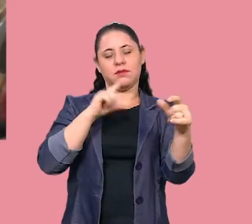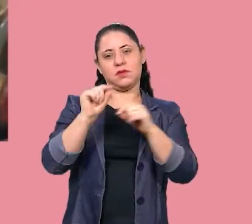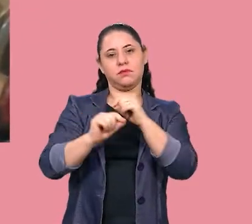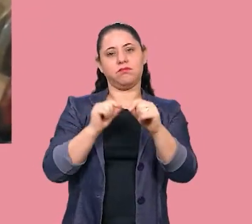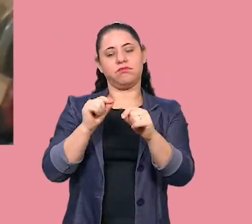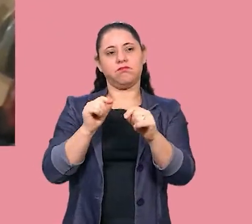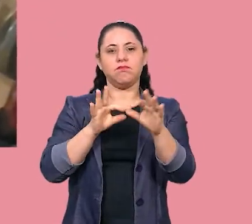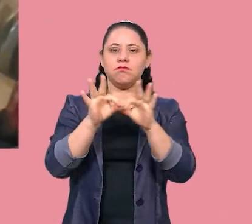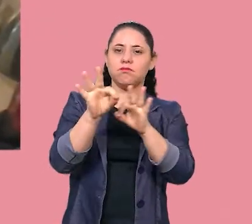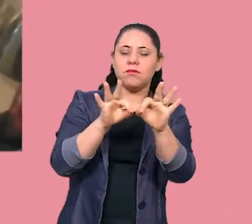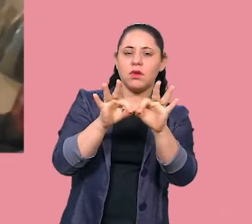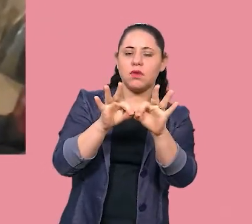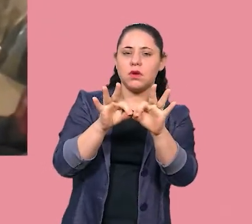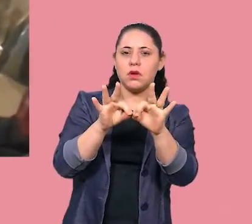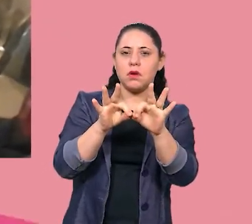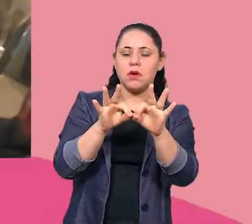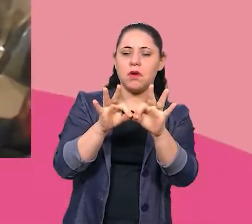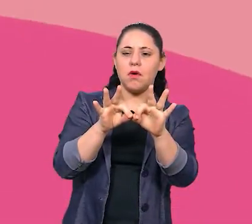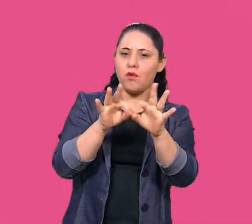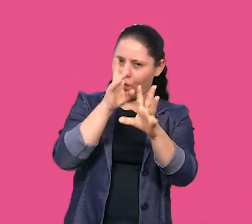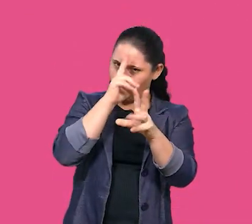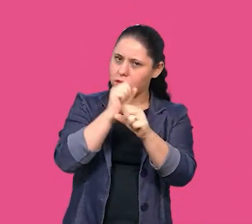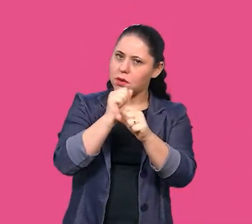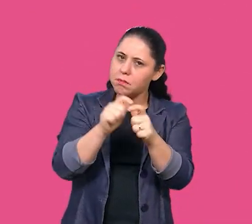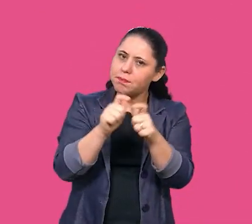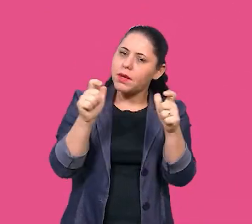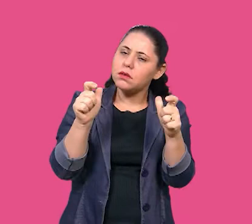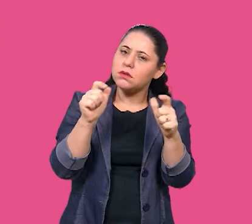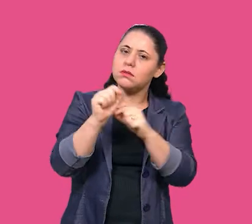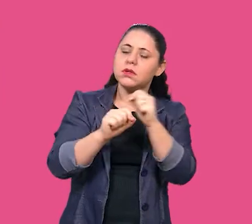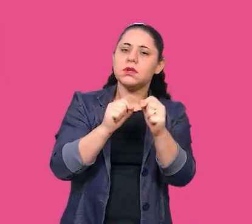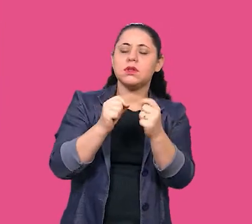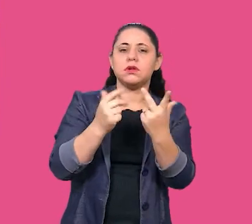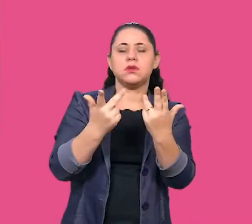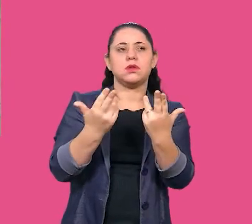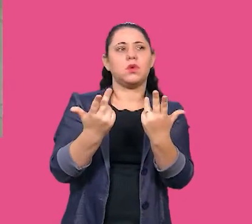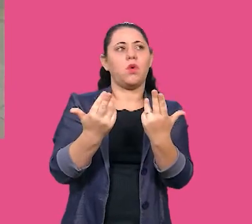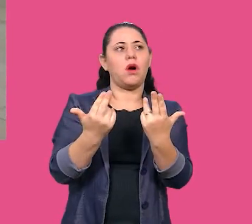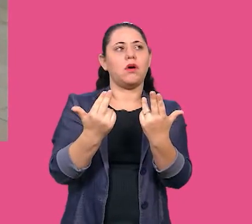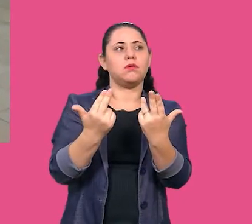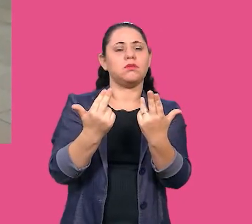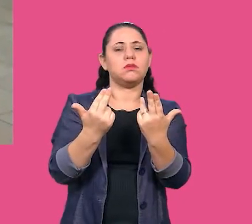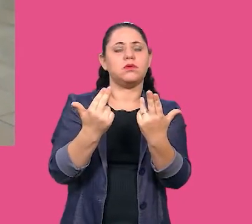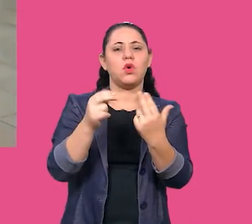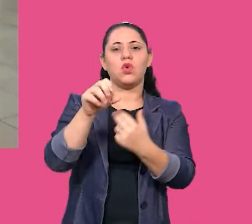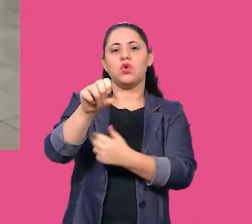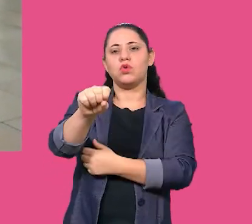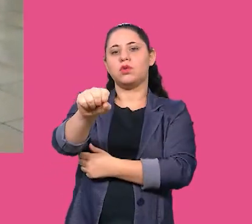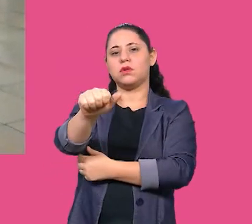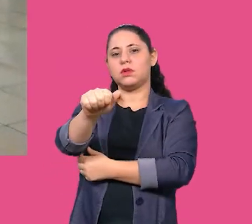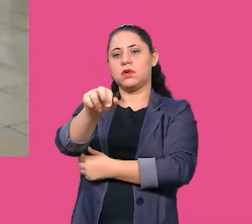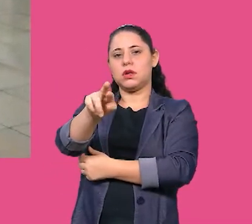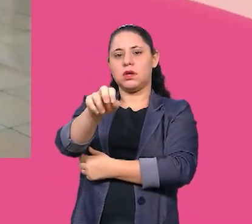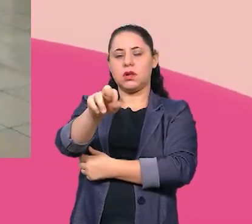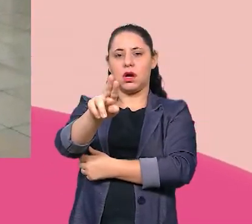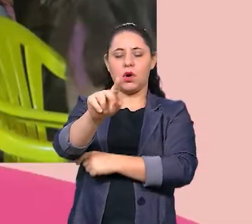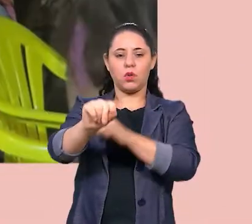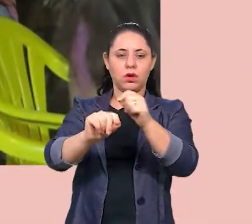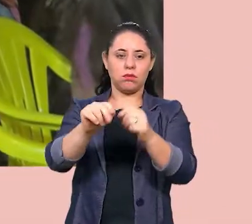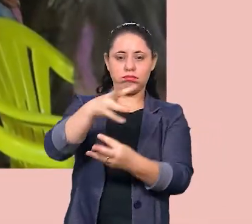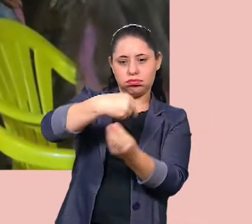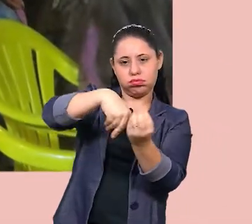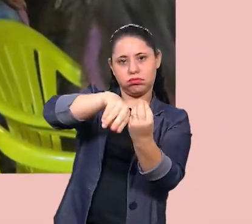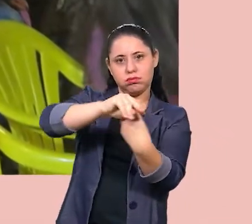com uma potência maior, mas com a mesma essência. Eu costumo dizer que o sarau, ele é uma